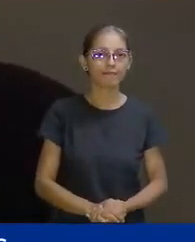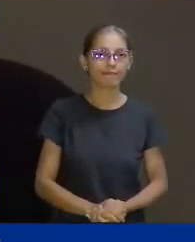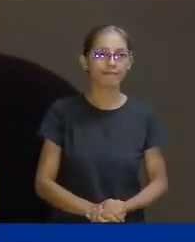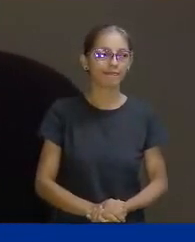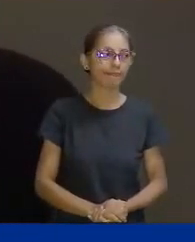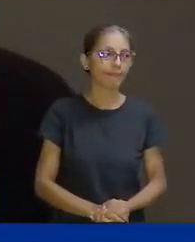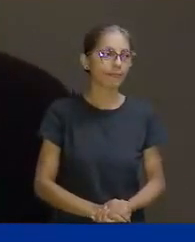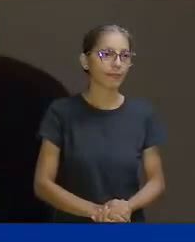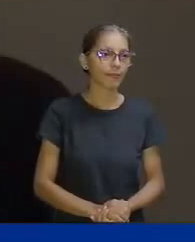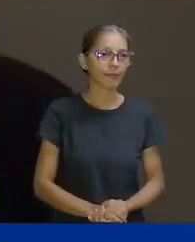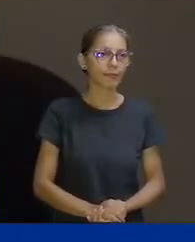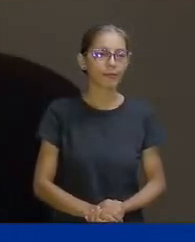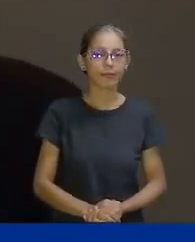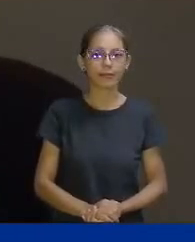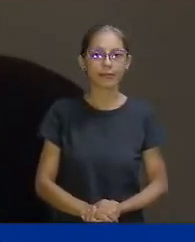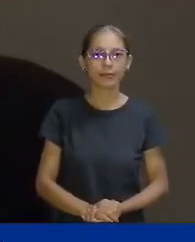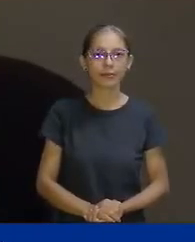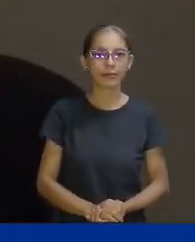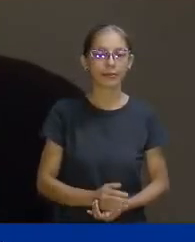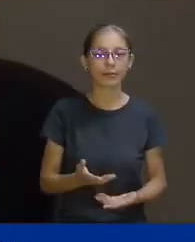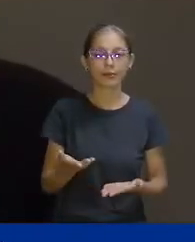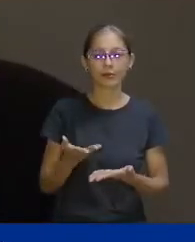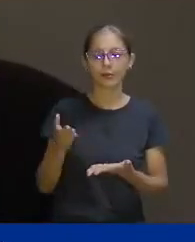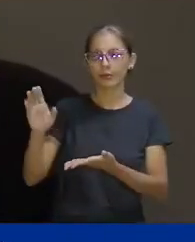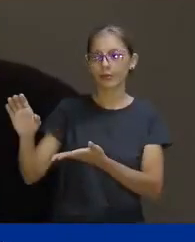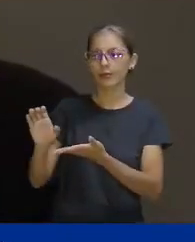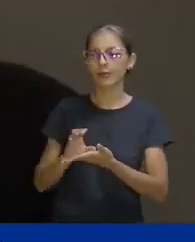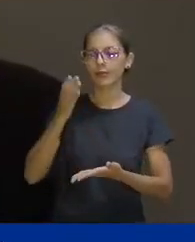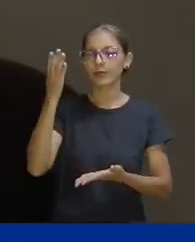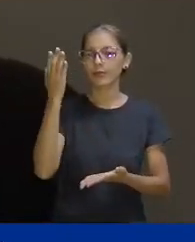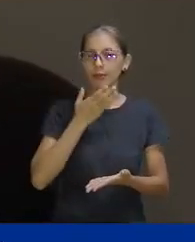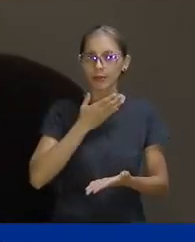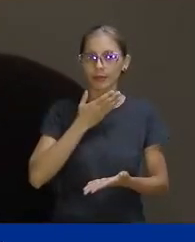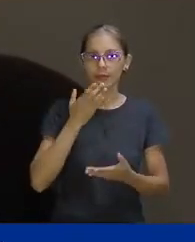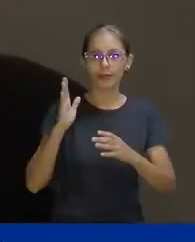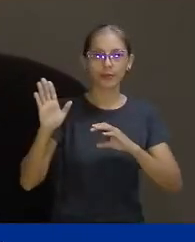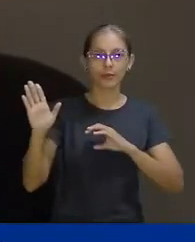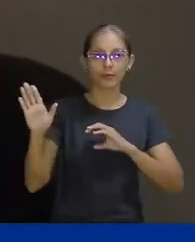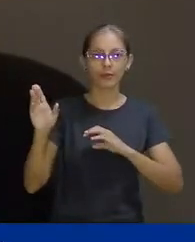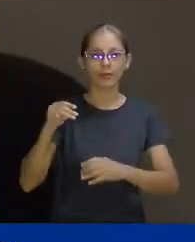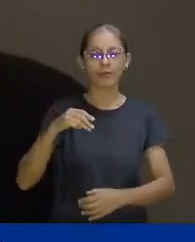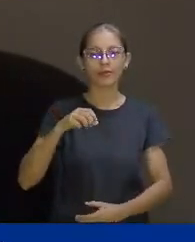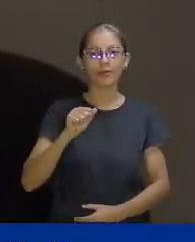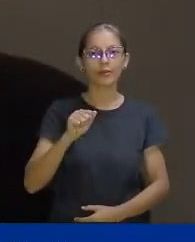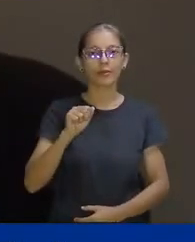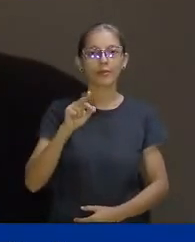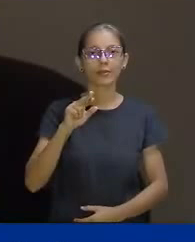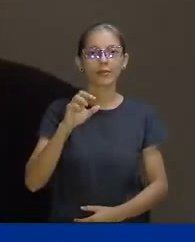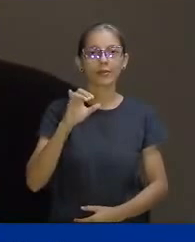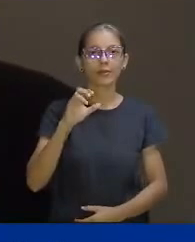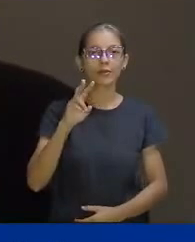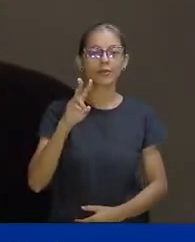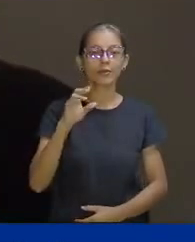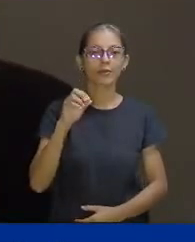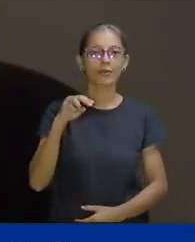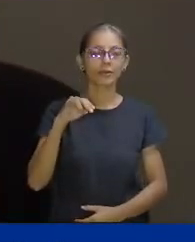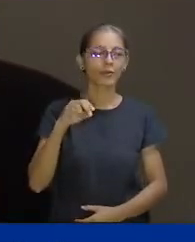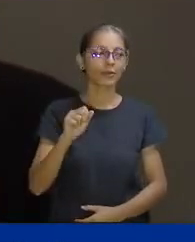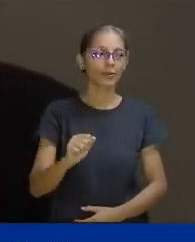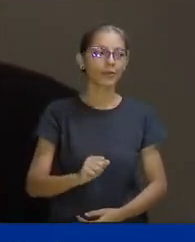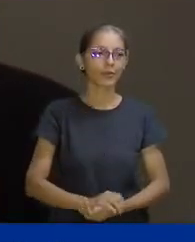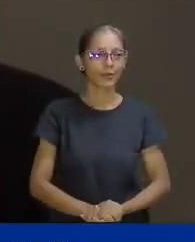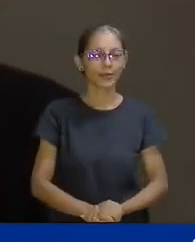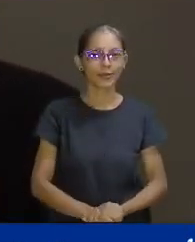autos de prestação de contas de campanha de Marcivânia do Socorro da Rocha Flecha, candidato a cargo de deputado federal nas eleições